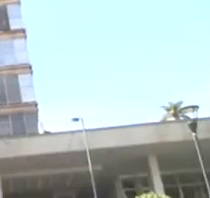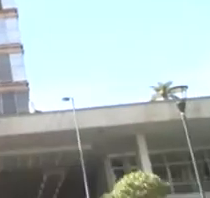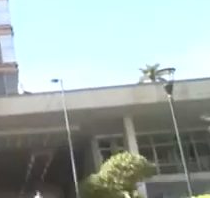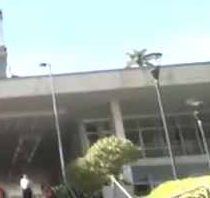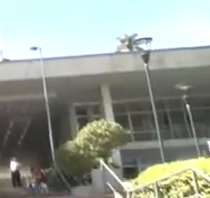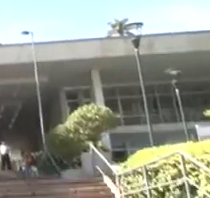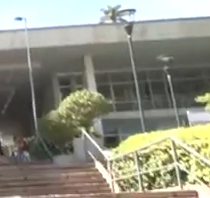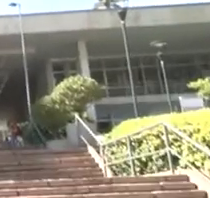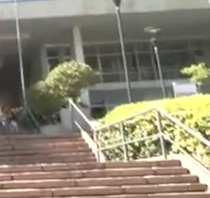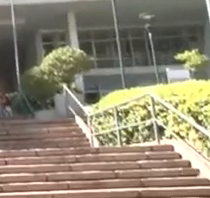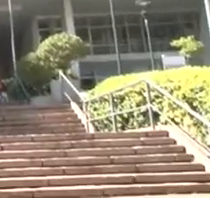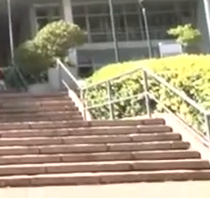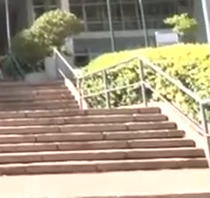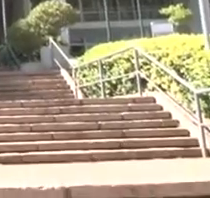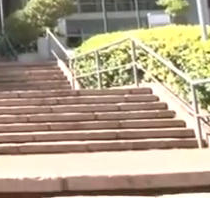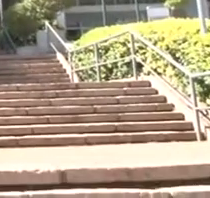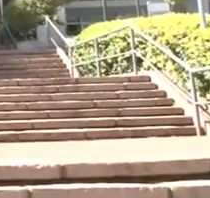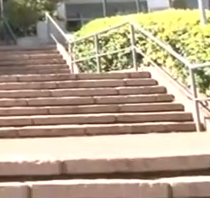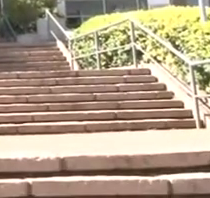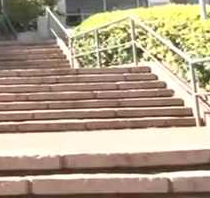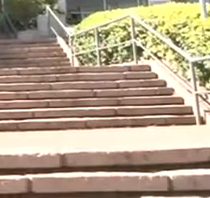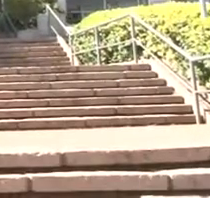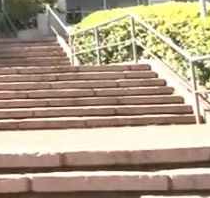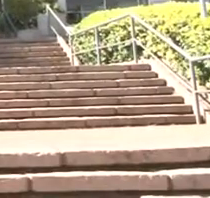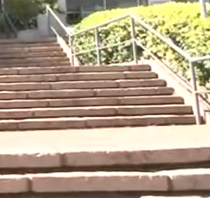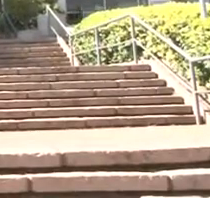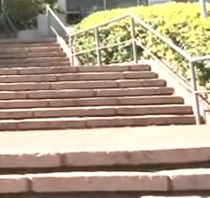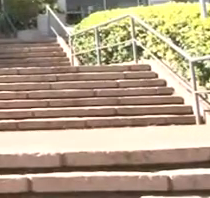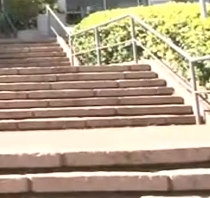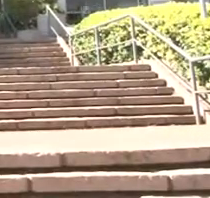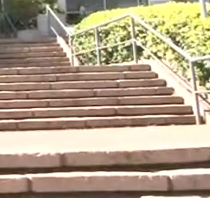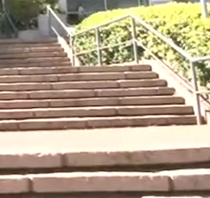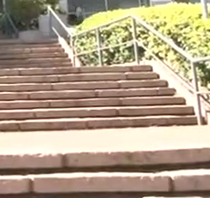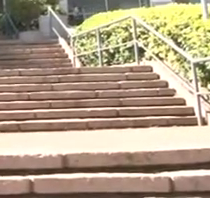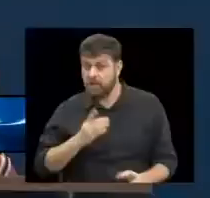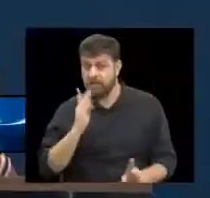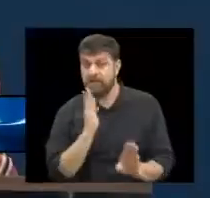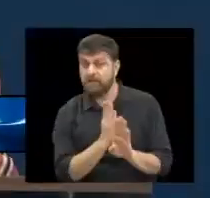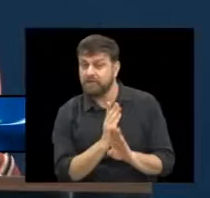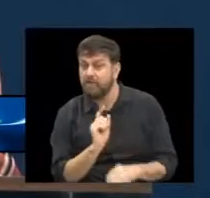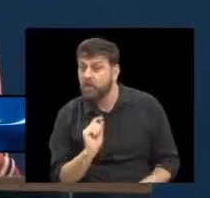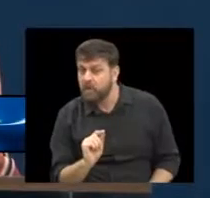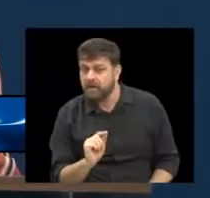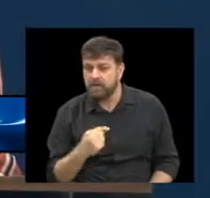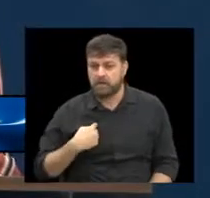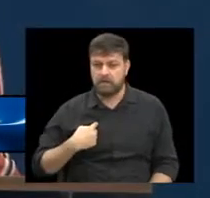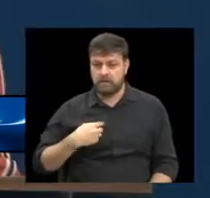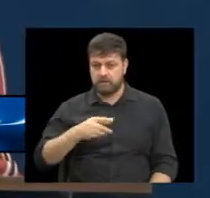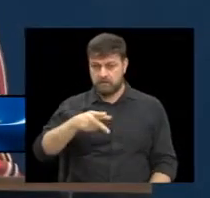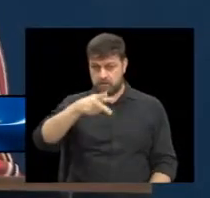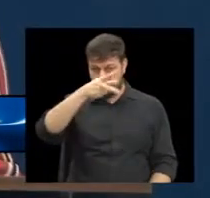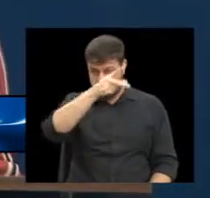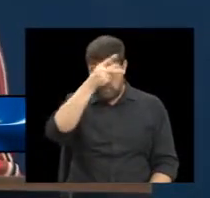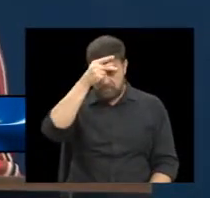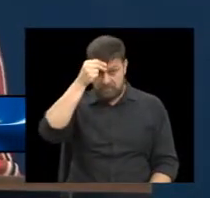faz todos os anos uma previsão de gastos maior do que a executada. A prefeitura